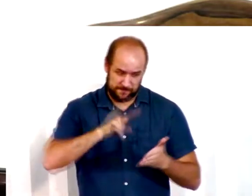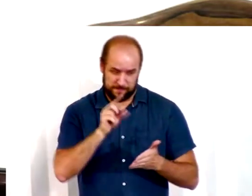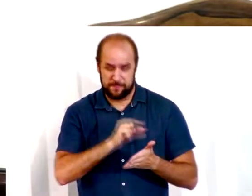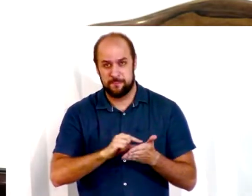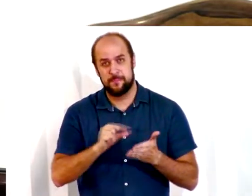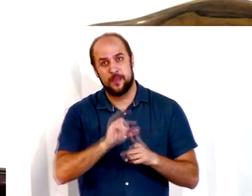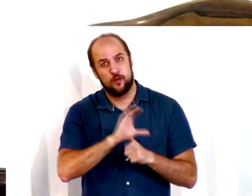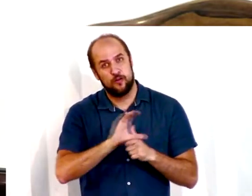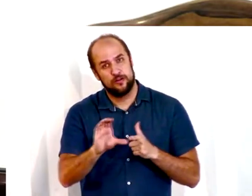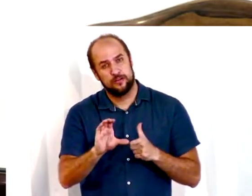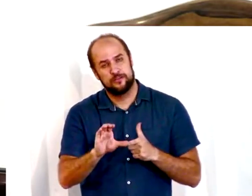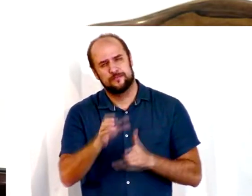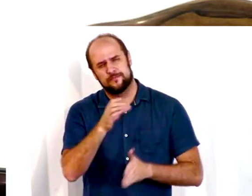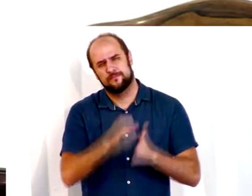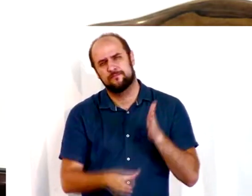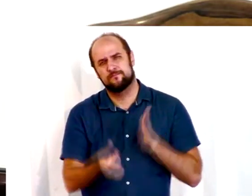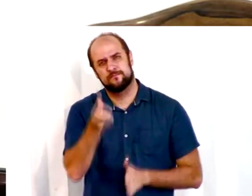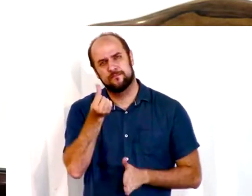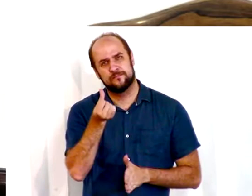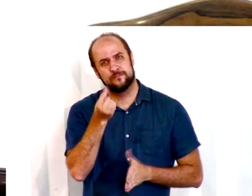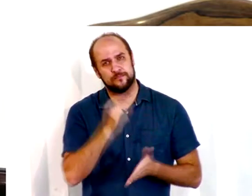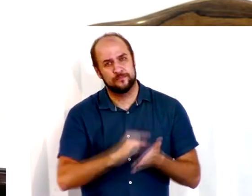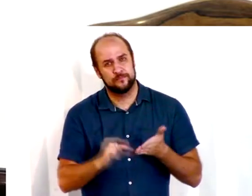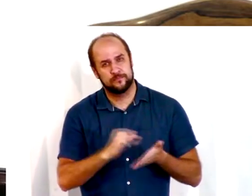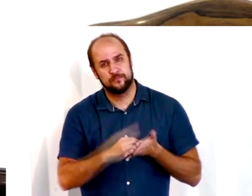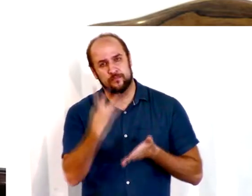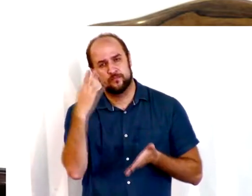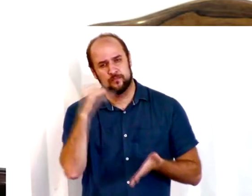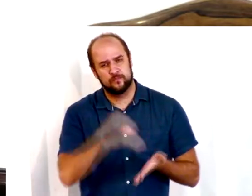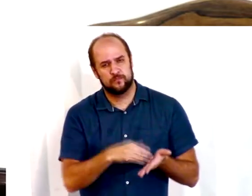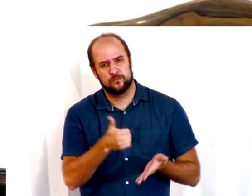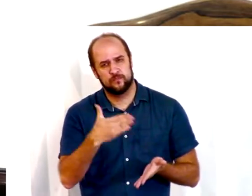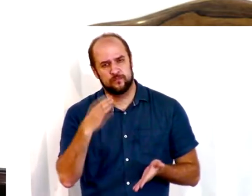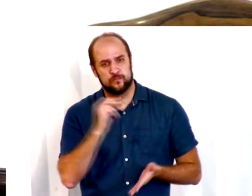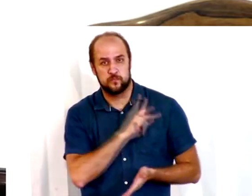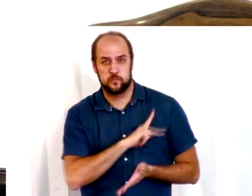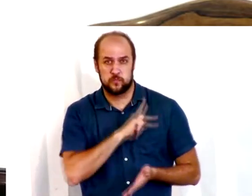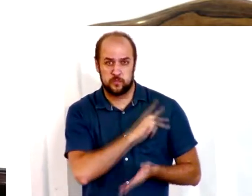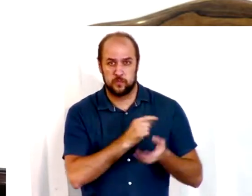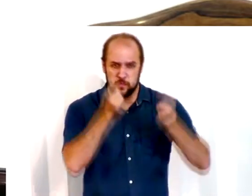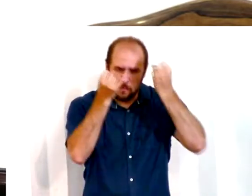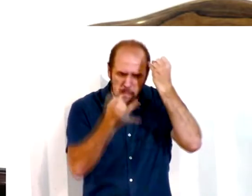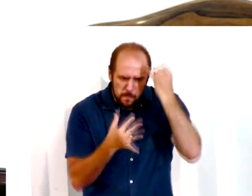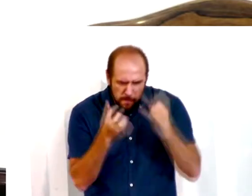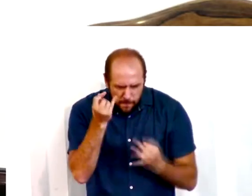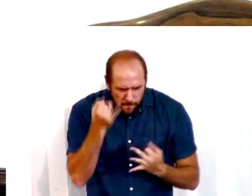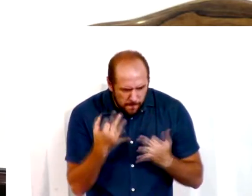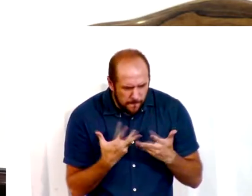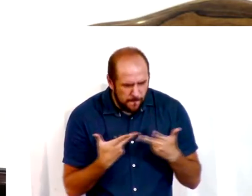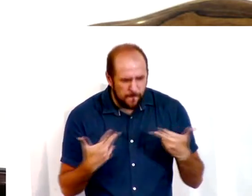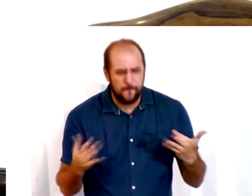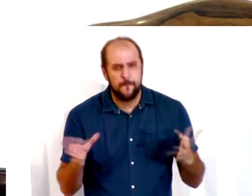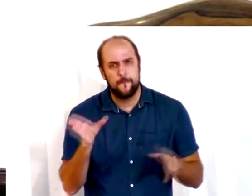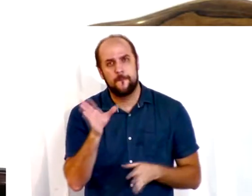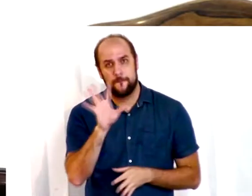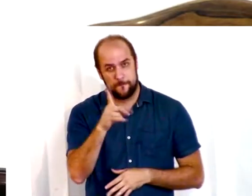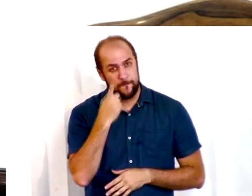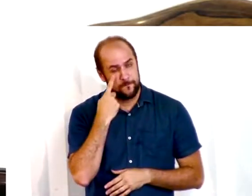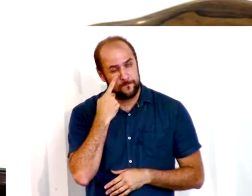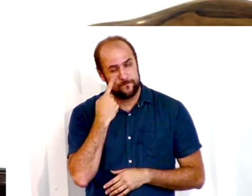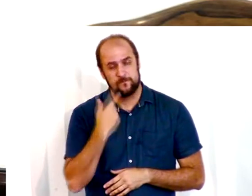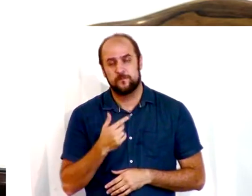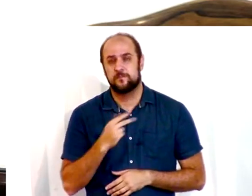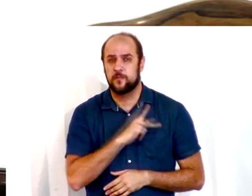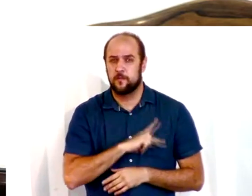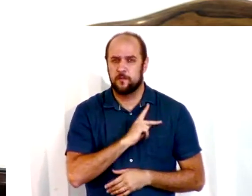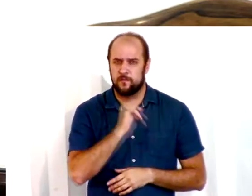2 Coríntios, capítulo 6, versículos de 4 a 10, Paulo vai descrever algo muito interessante. Ele vai dizer lá: pelo